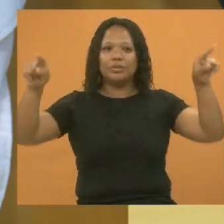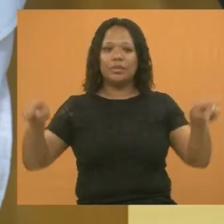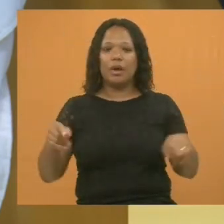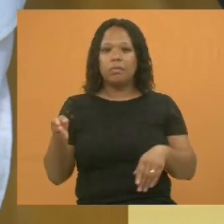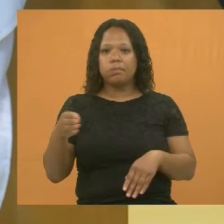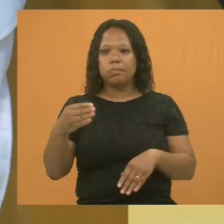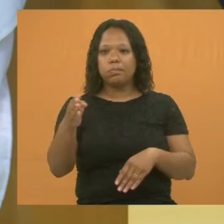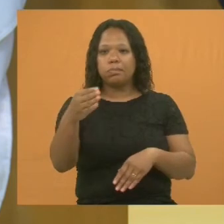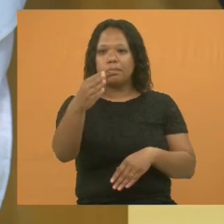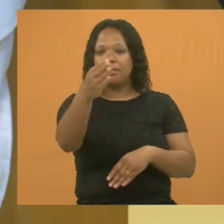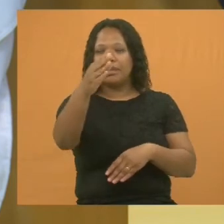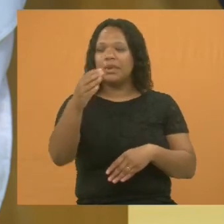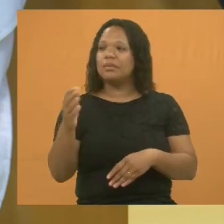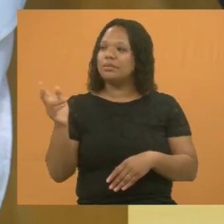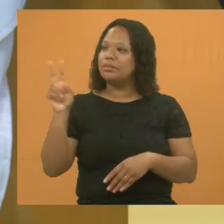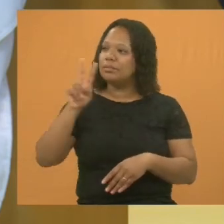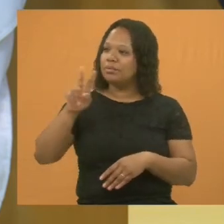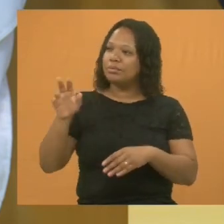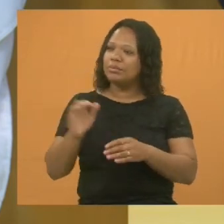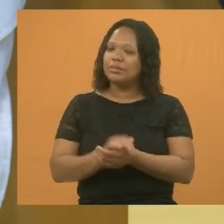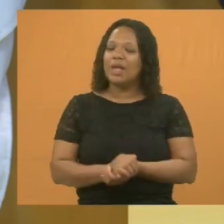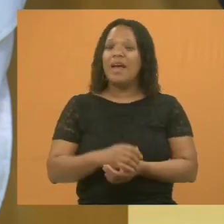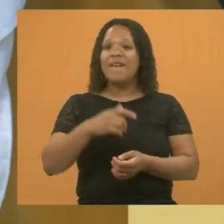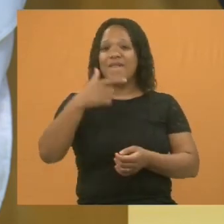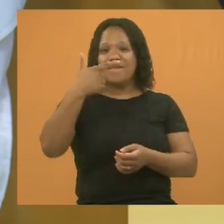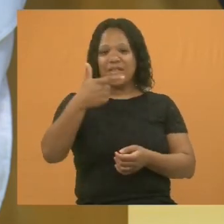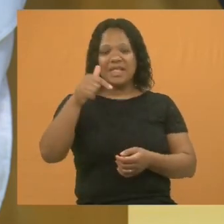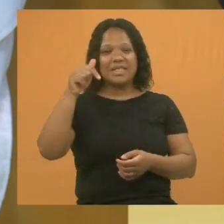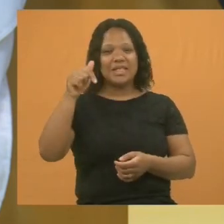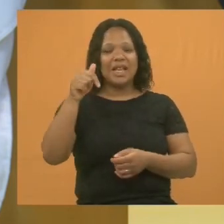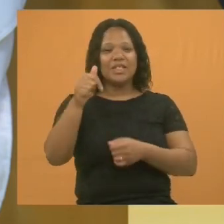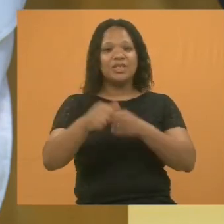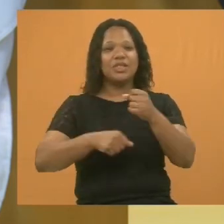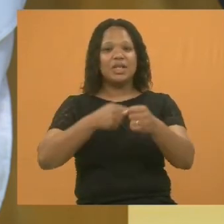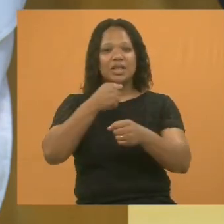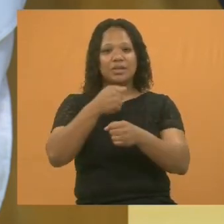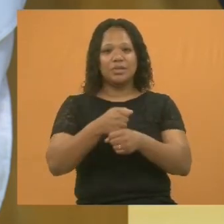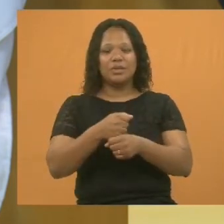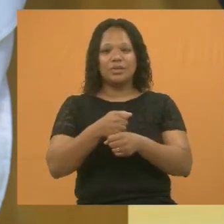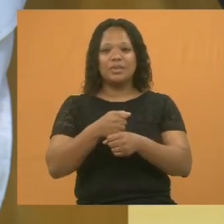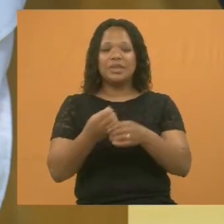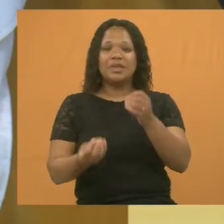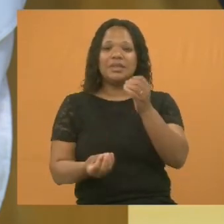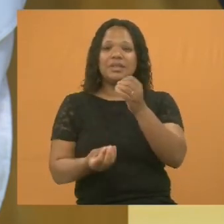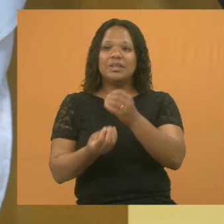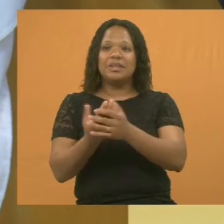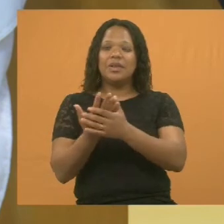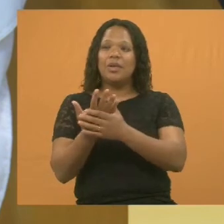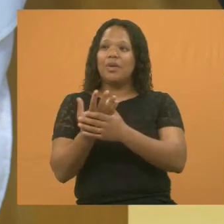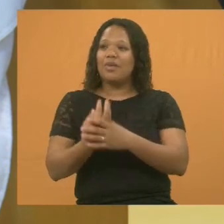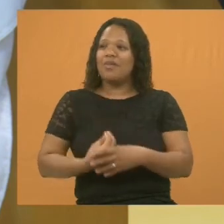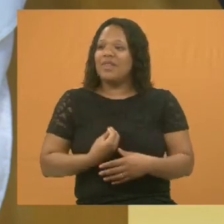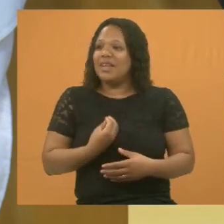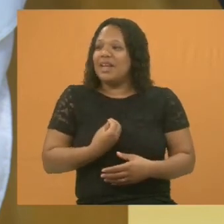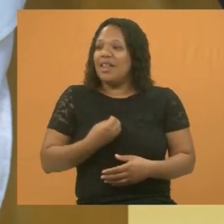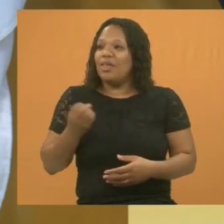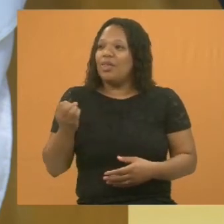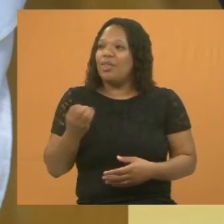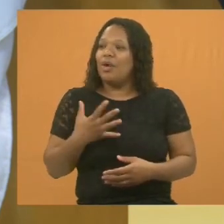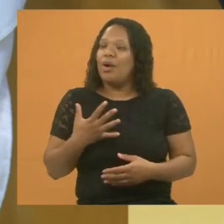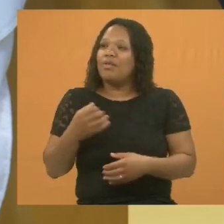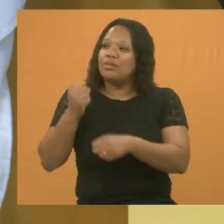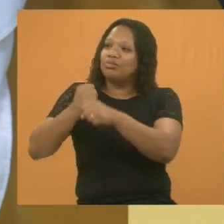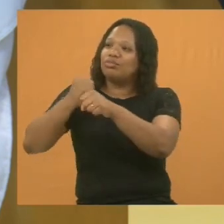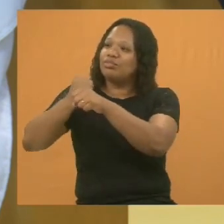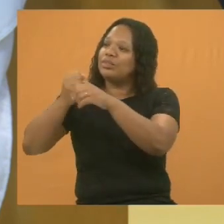atrás. Então, em 27 anos, aquilo criou uma vida nova. Fruto de